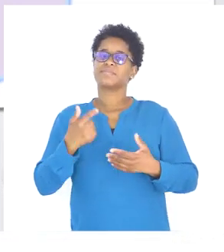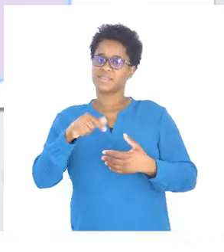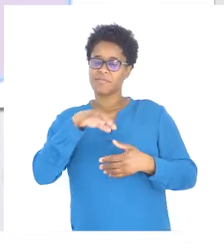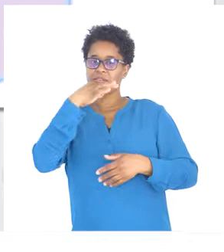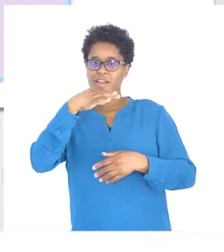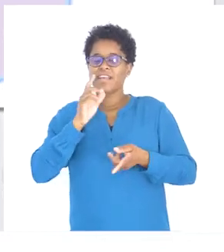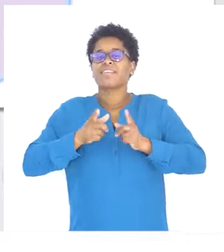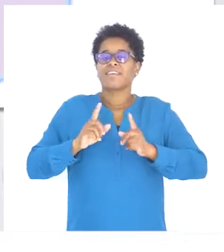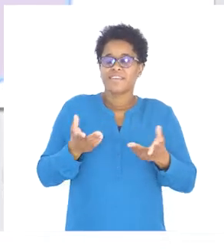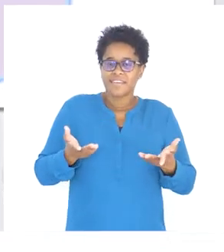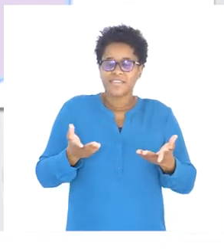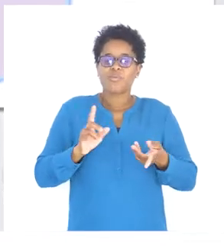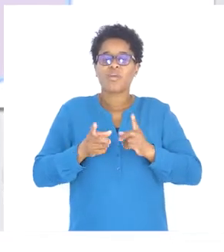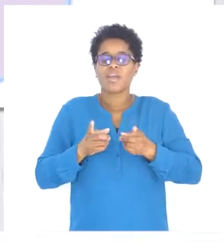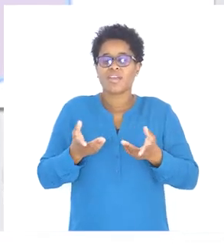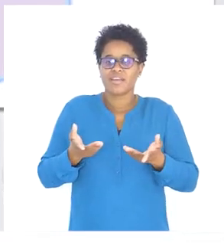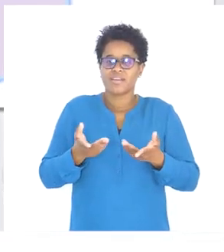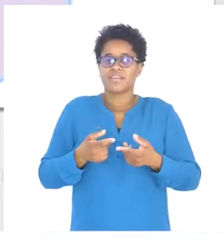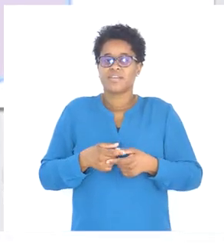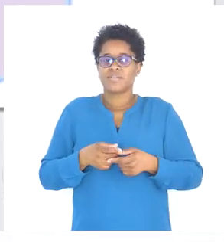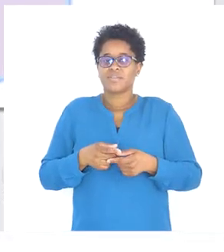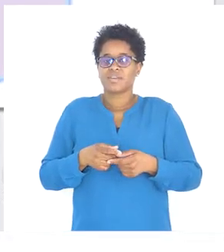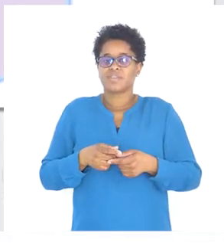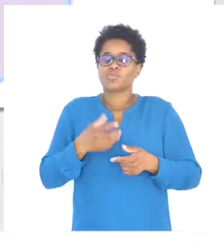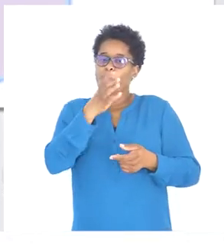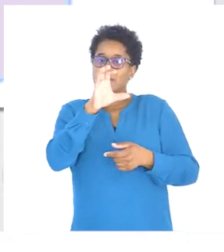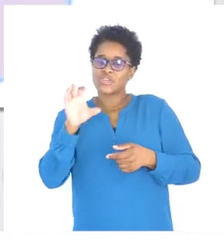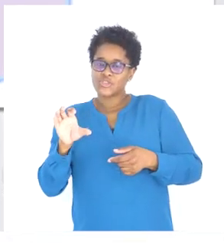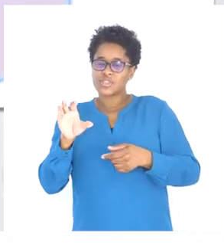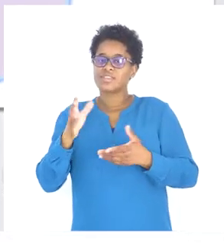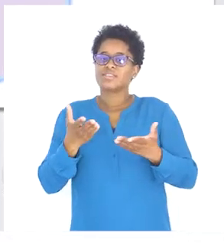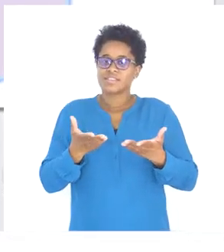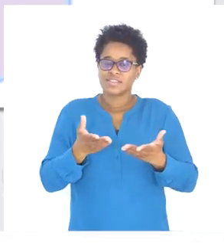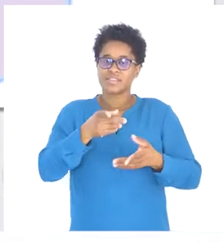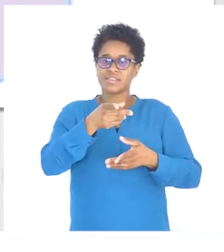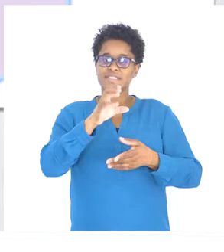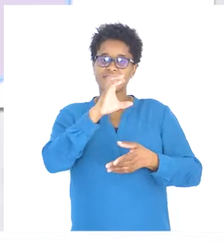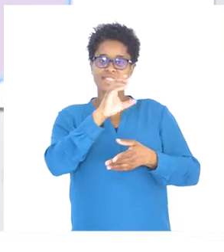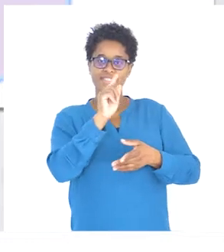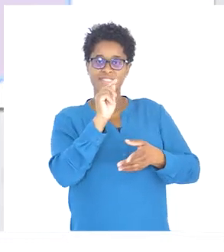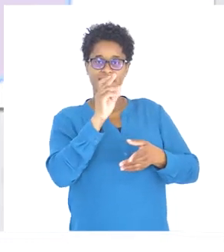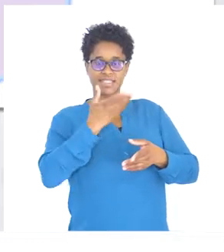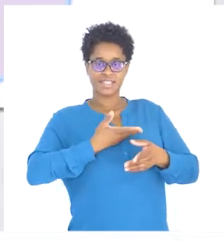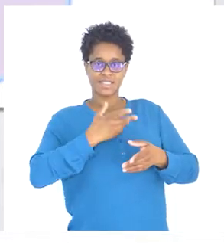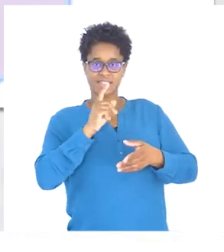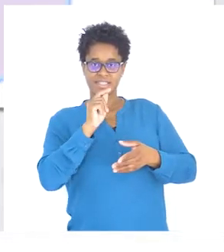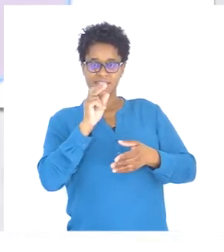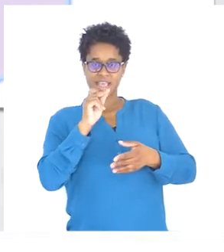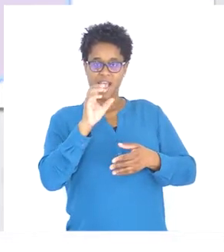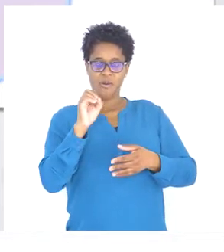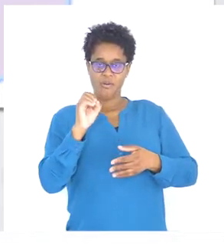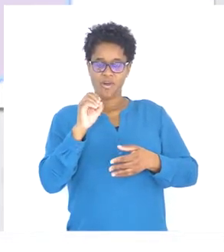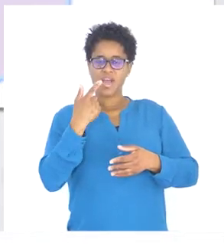Estamos a falar de quê? Isso, dos países da CDAO. Com